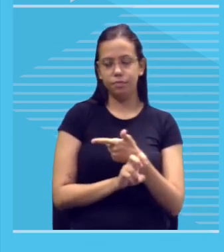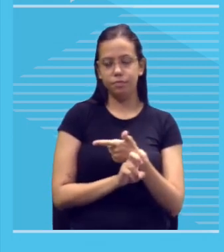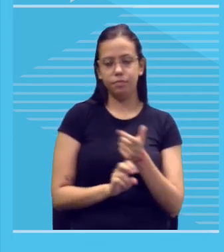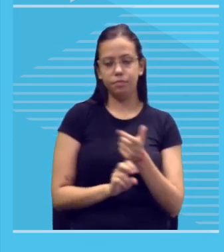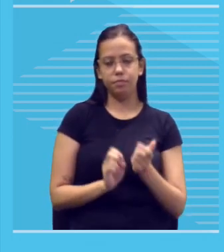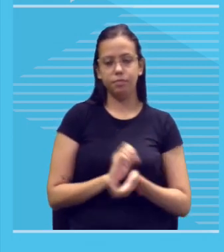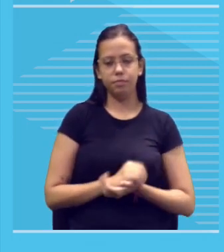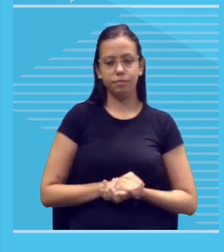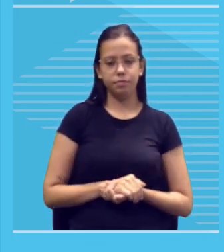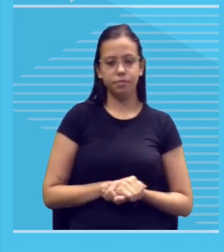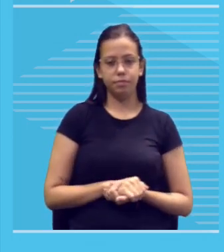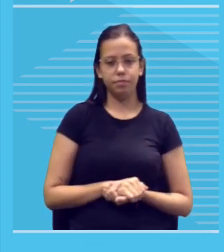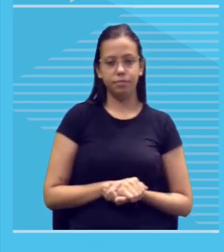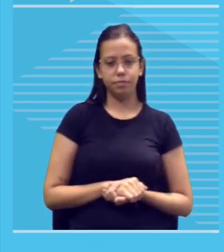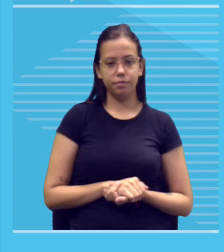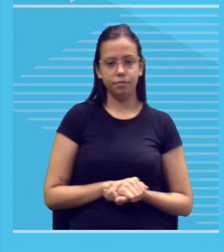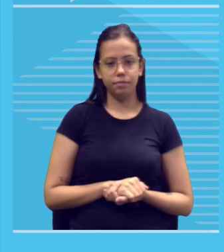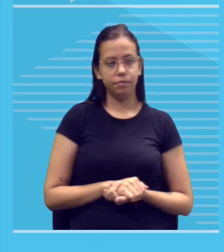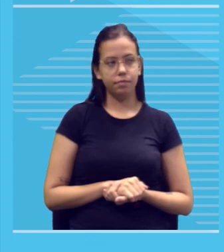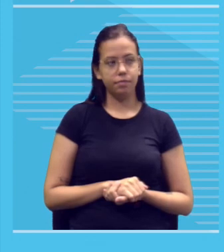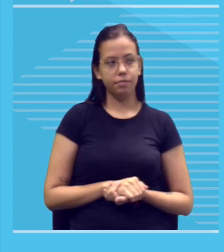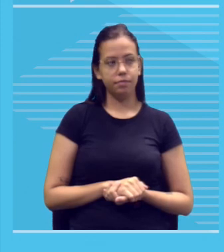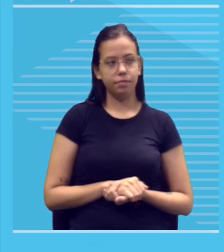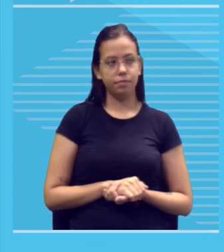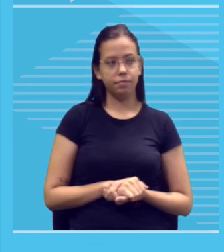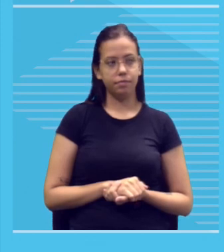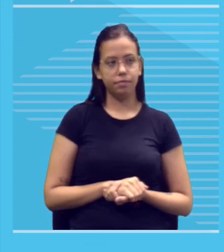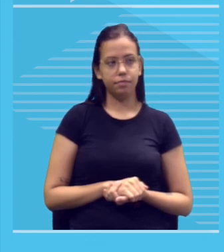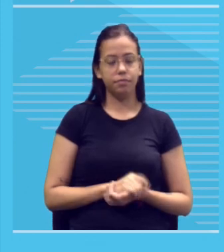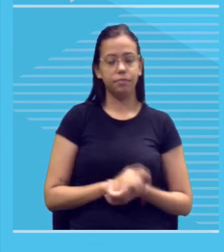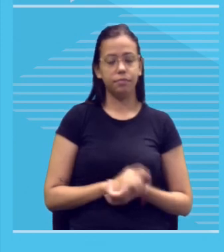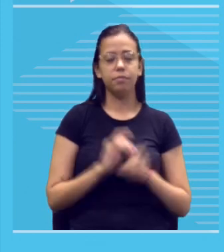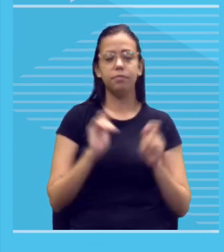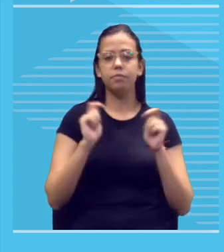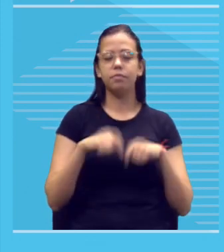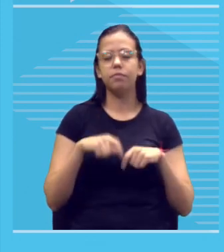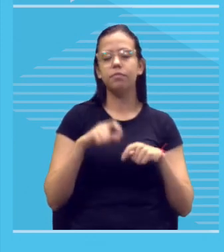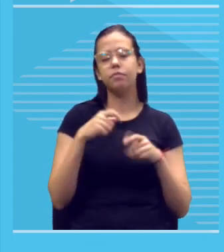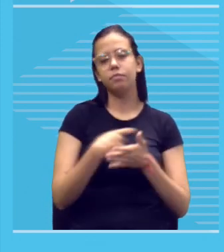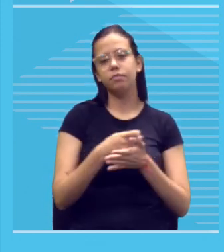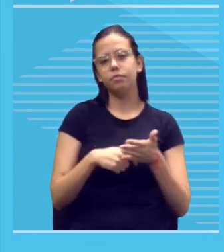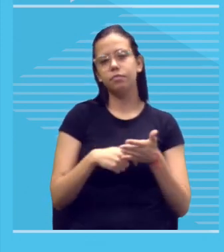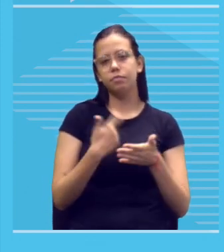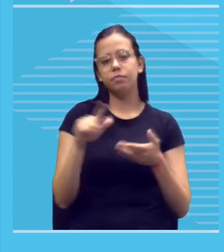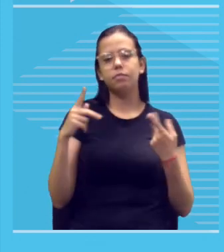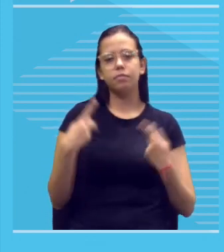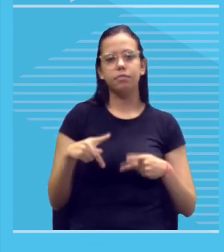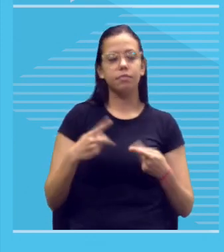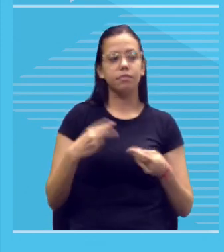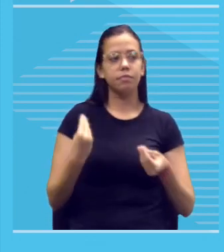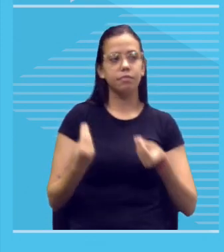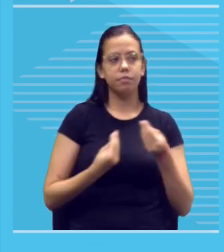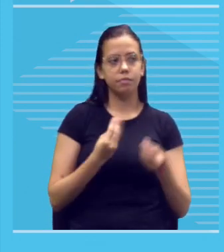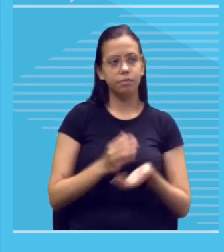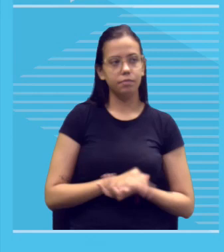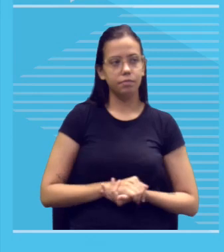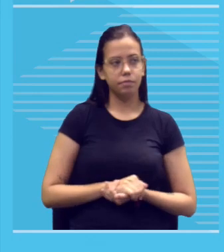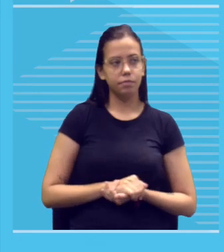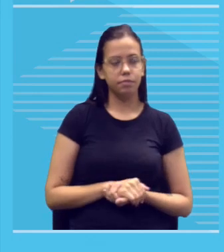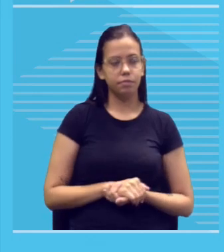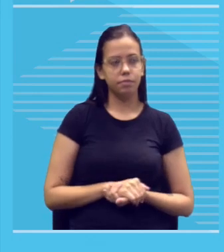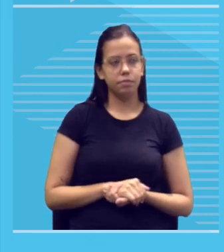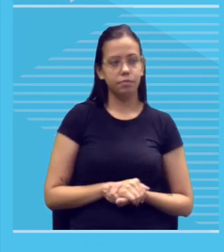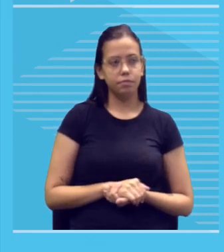deixou o resto 5 eu posso escrever isso de uma outra maneira como o meu